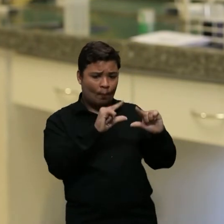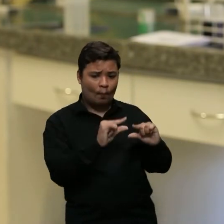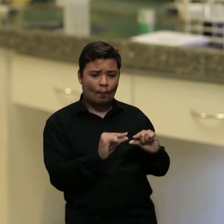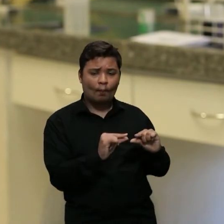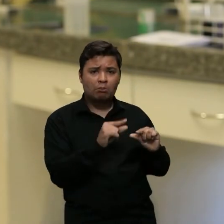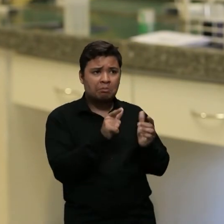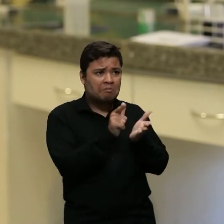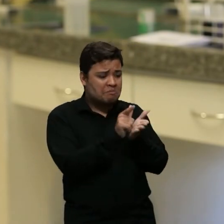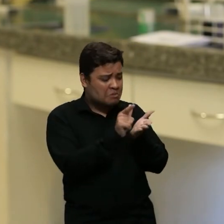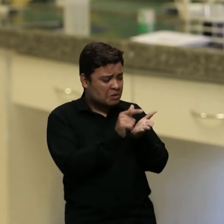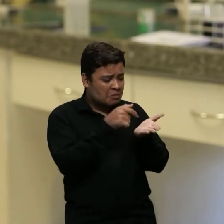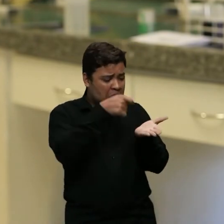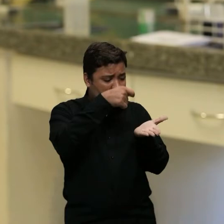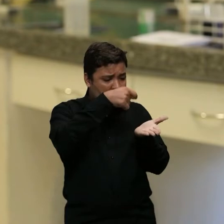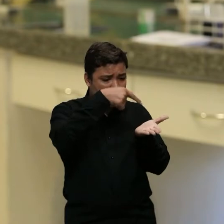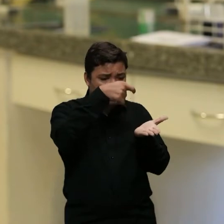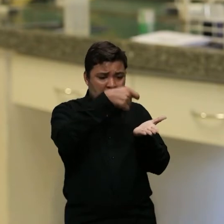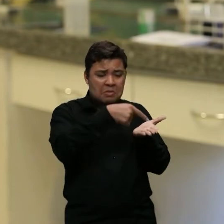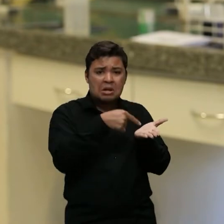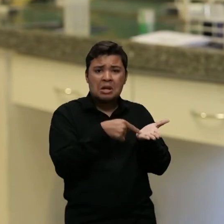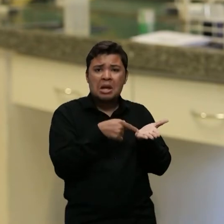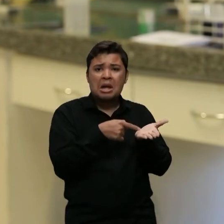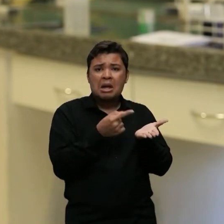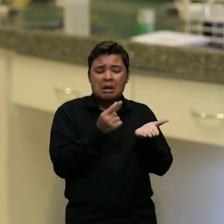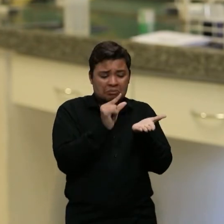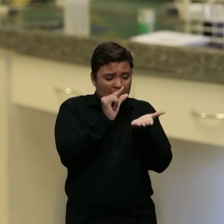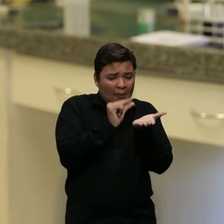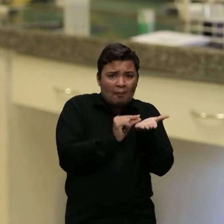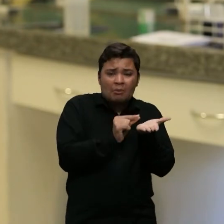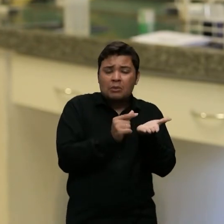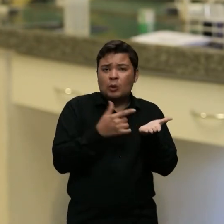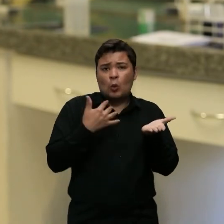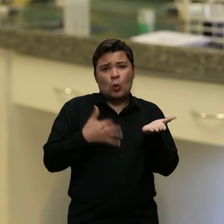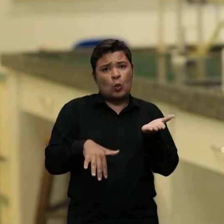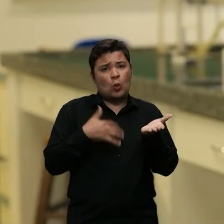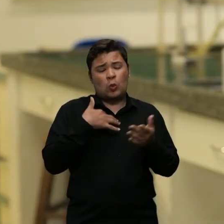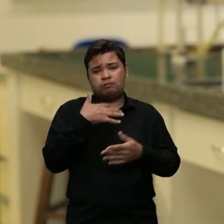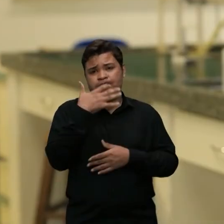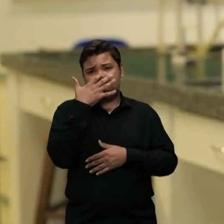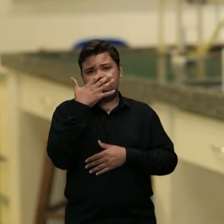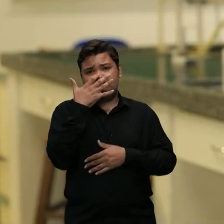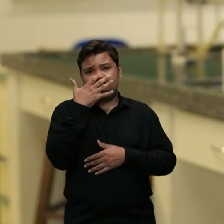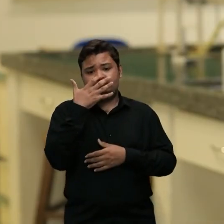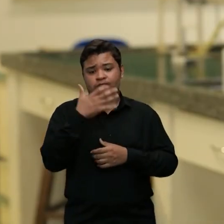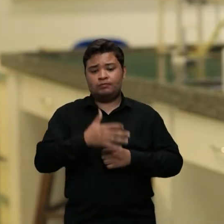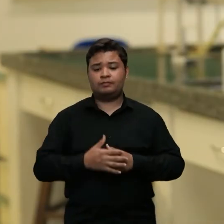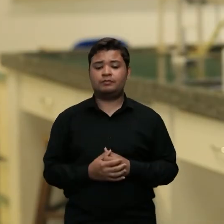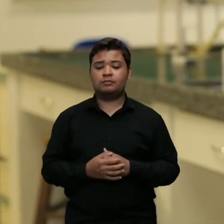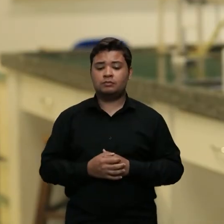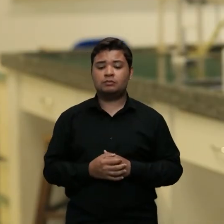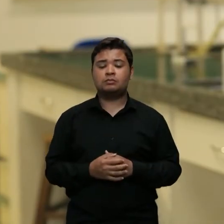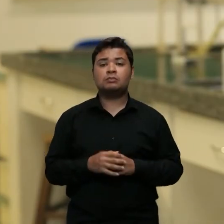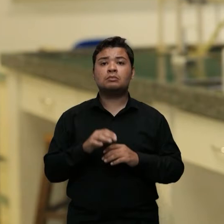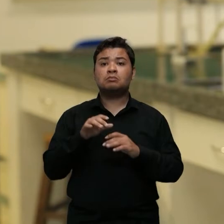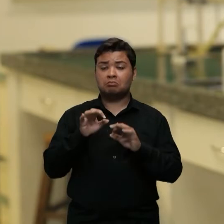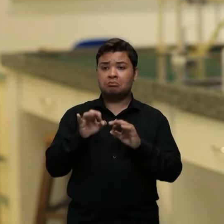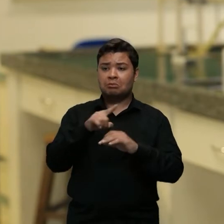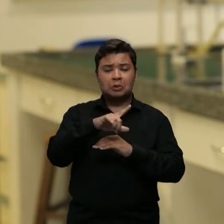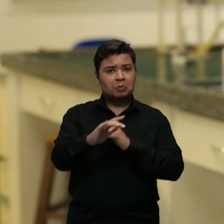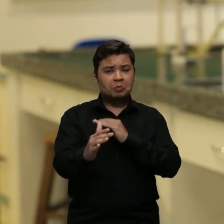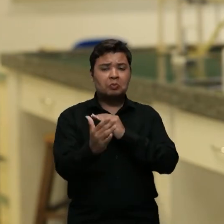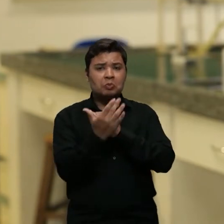no papel, que é um volume baixíssimo, é incrível essa técnica. Vai me ajudar quanto